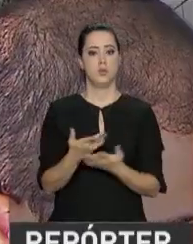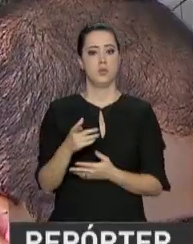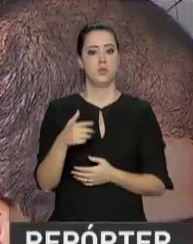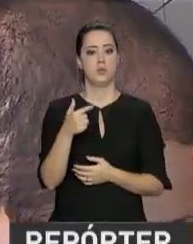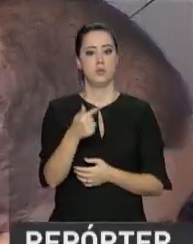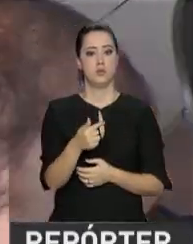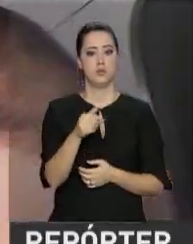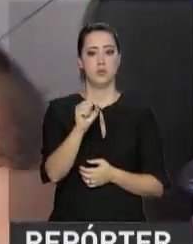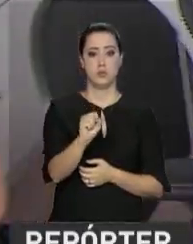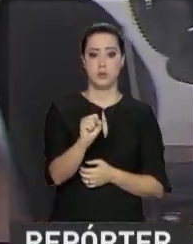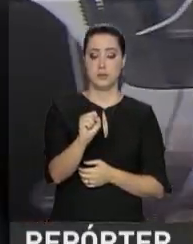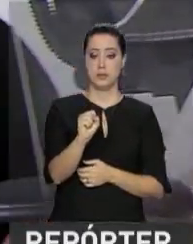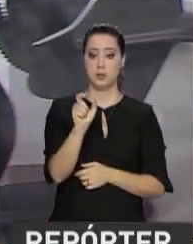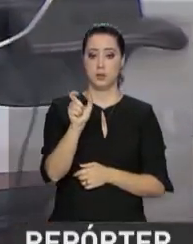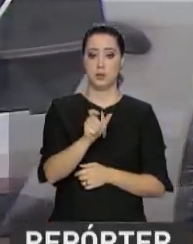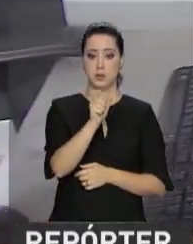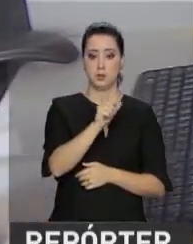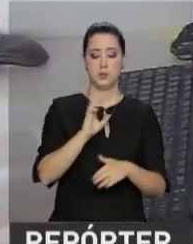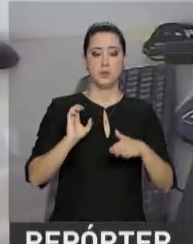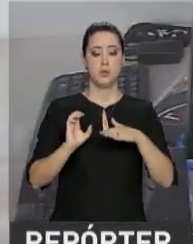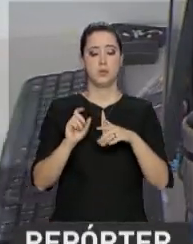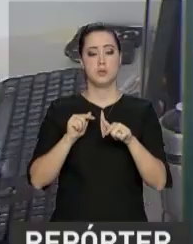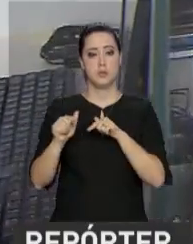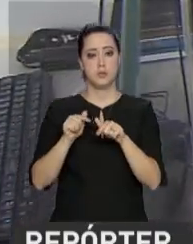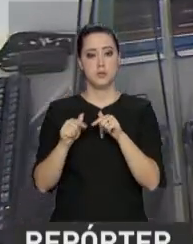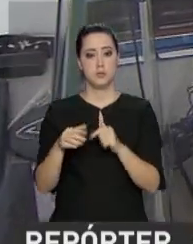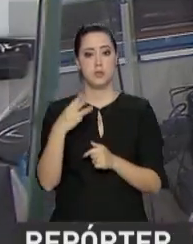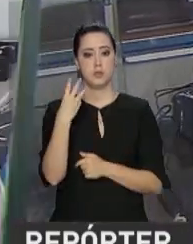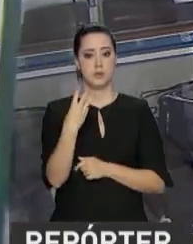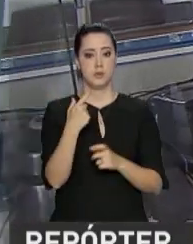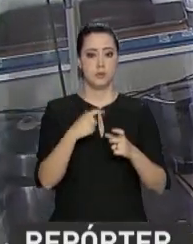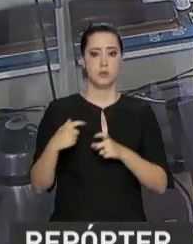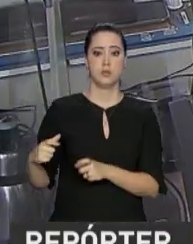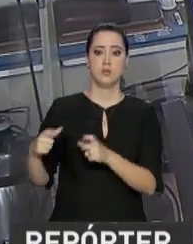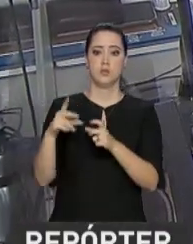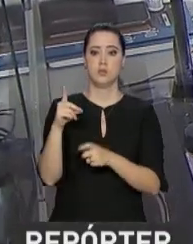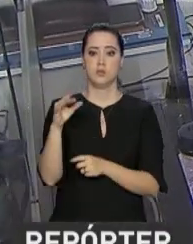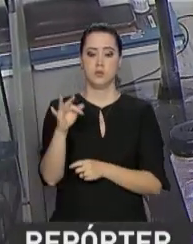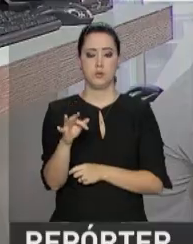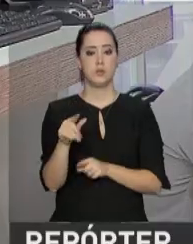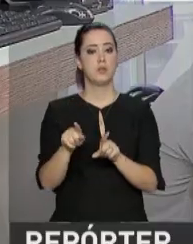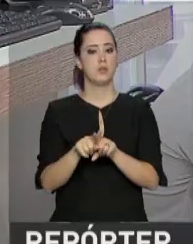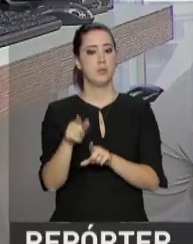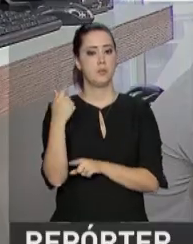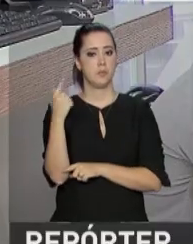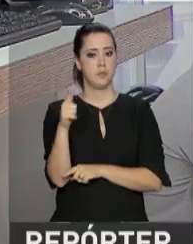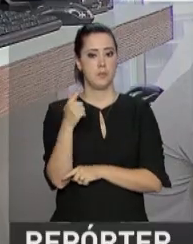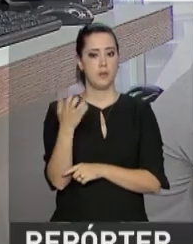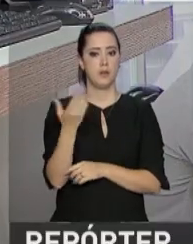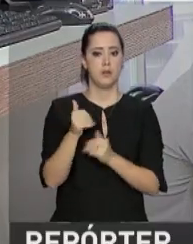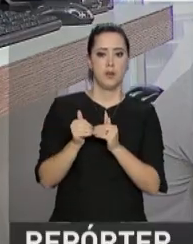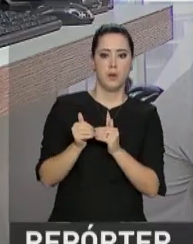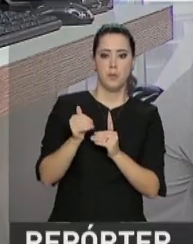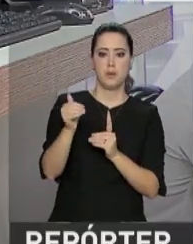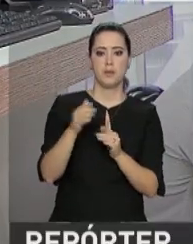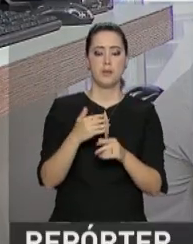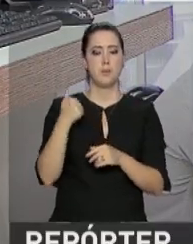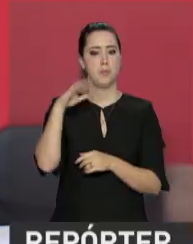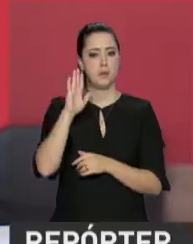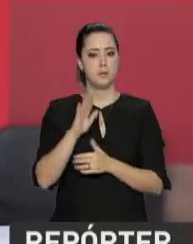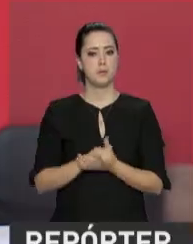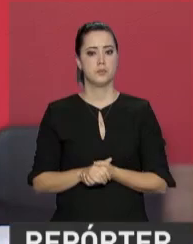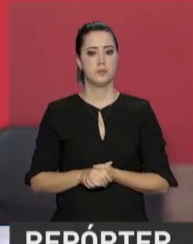78 empregados em três unidades no distrito federal e em goiás e quer expandir mais o negócio